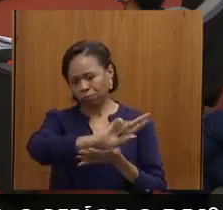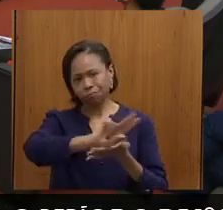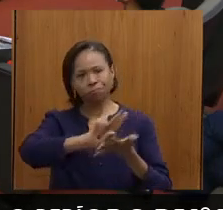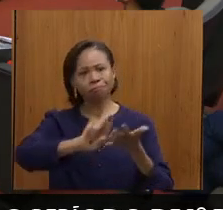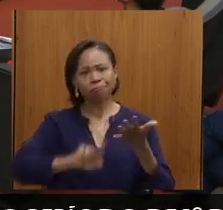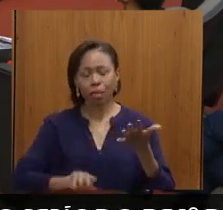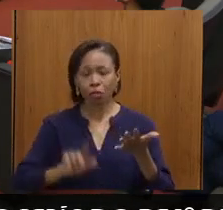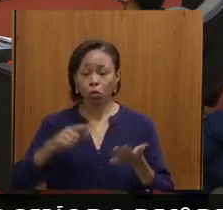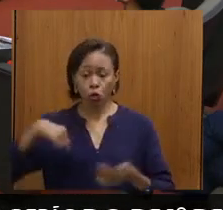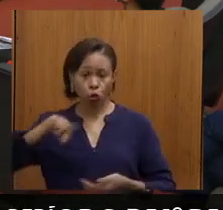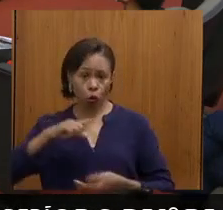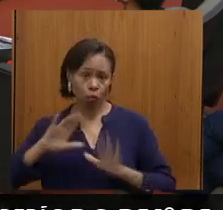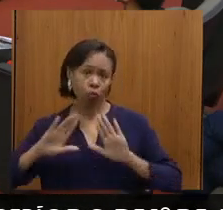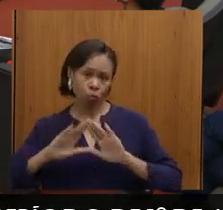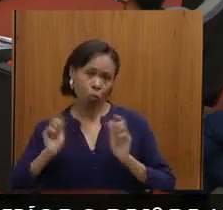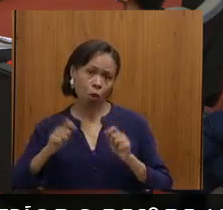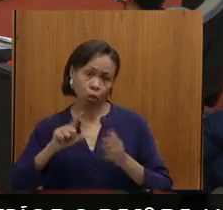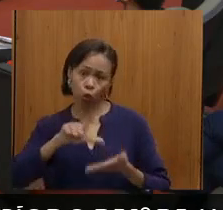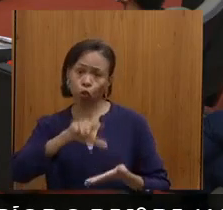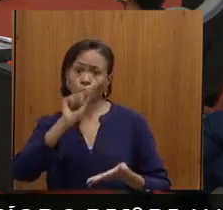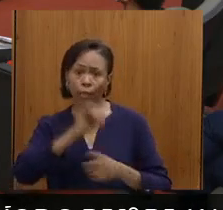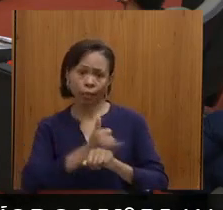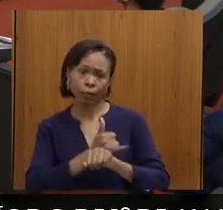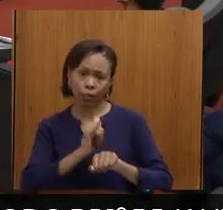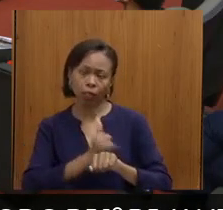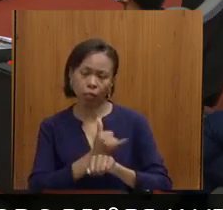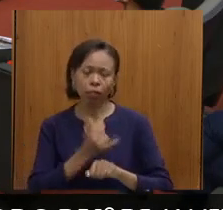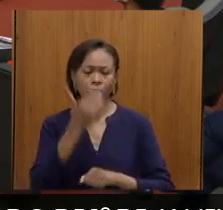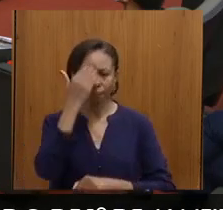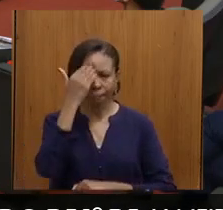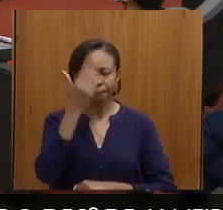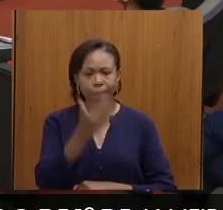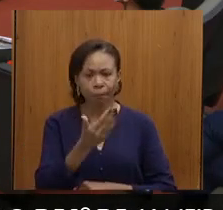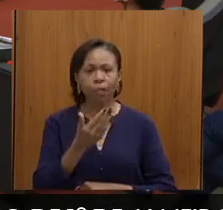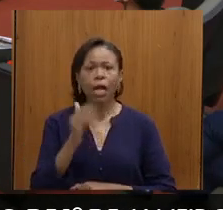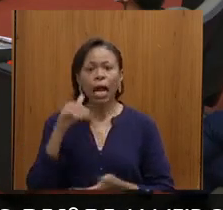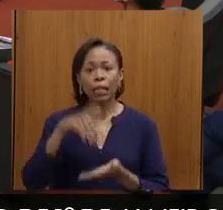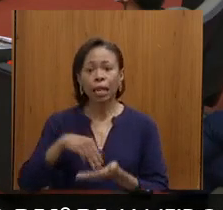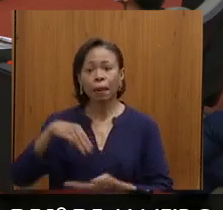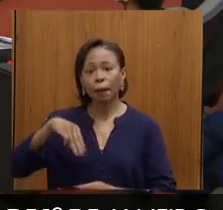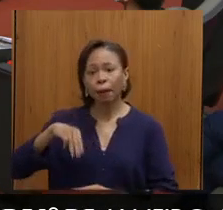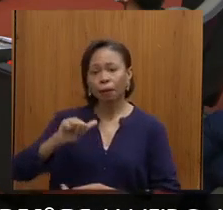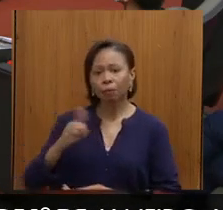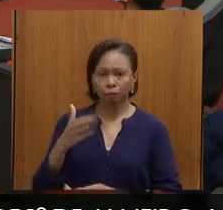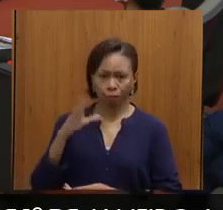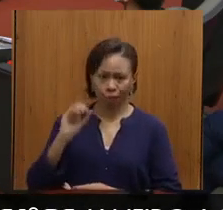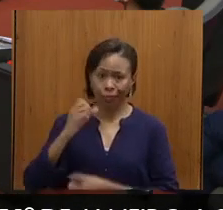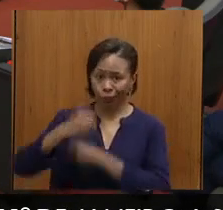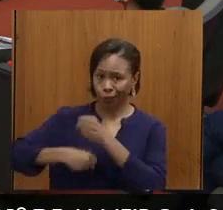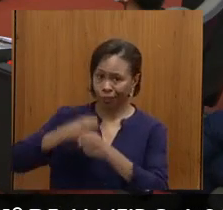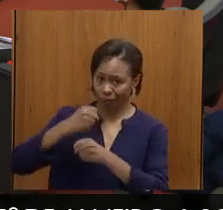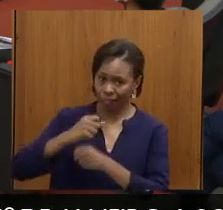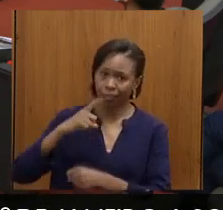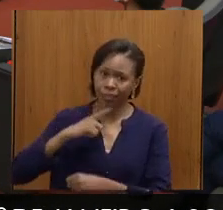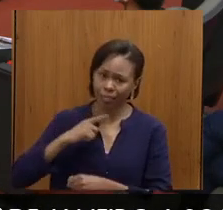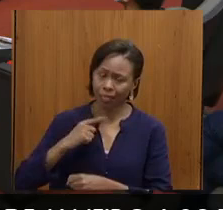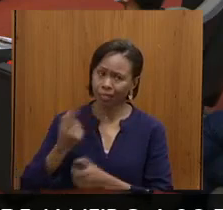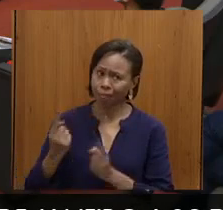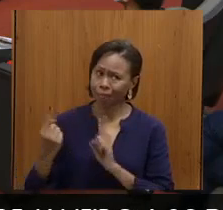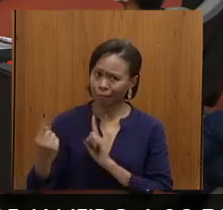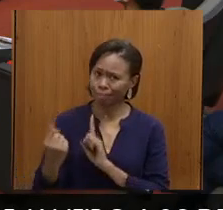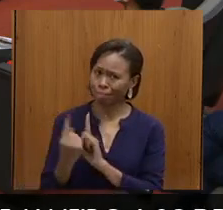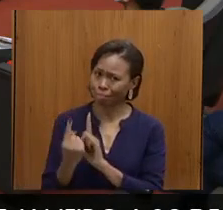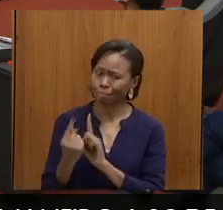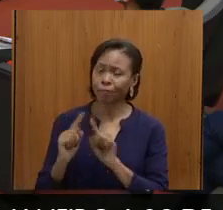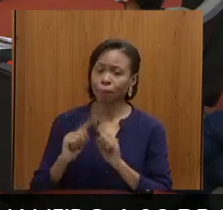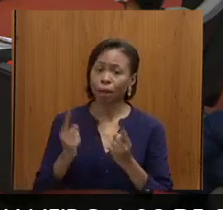podemos escolher o nosso. Então, eu agradeço. Eu sei que nós temos até março do ano que vem, o tempo é curto, mas eu creio que em